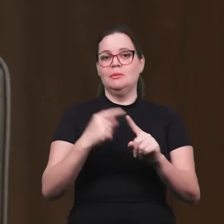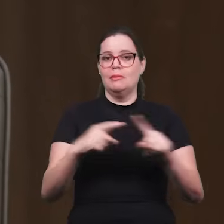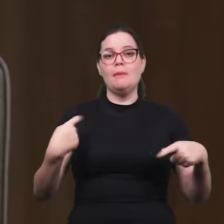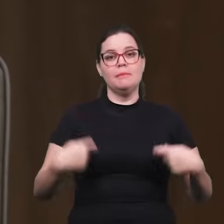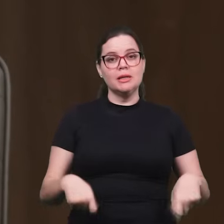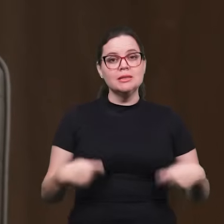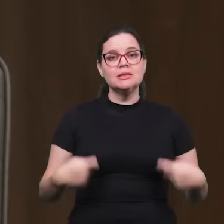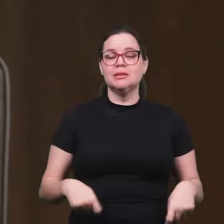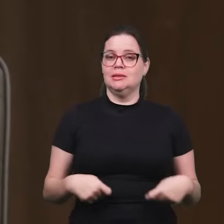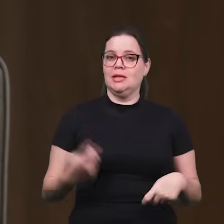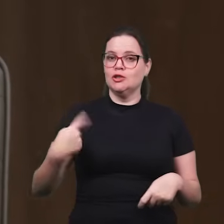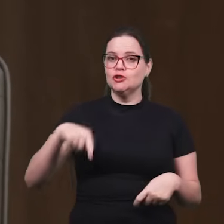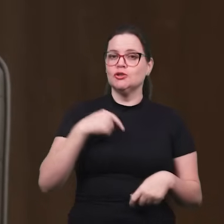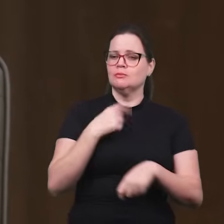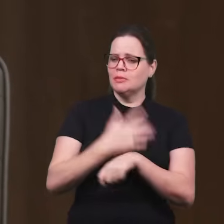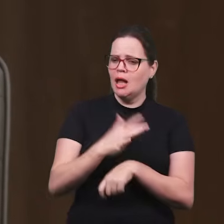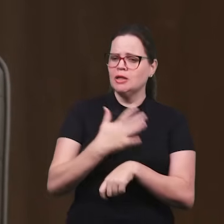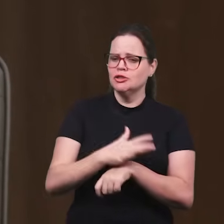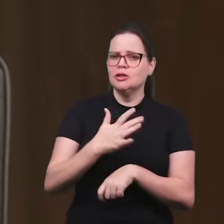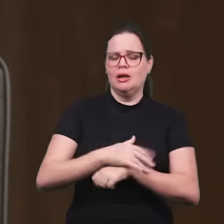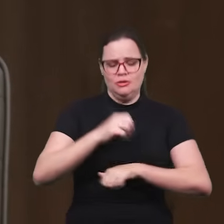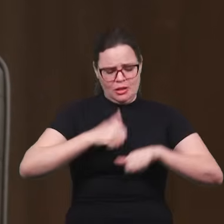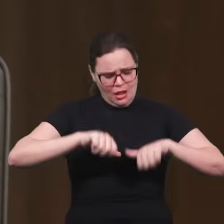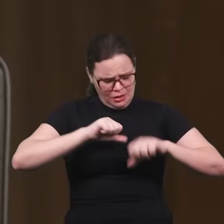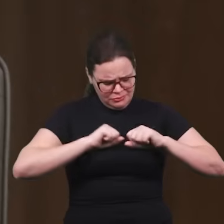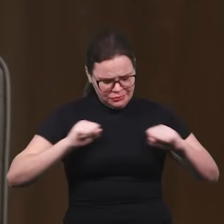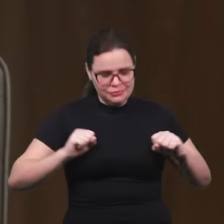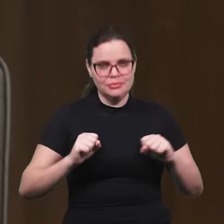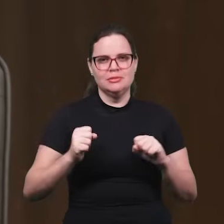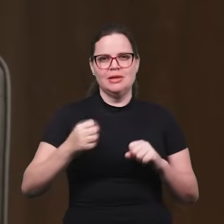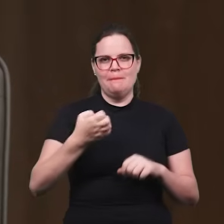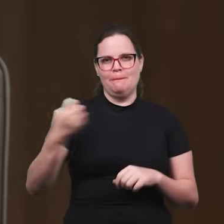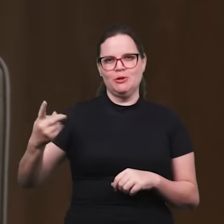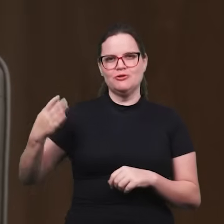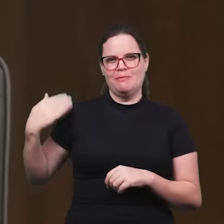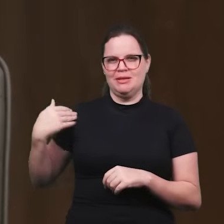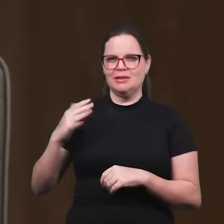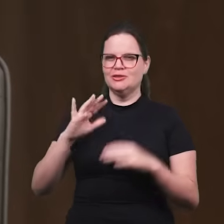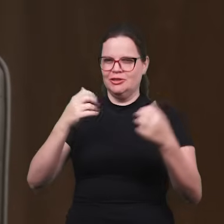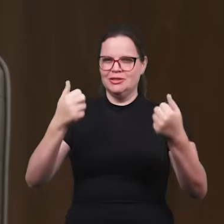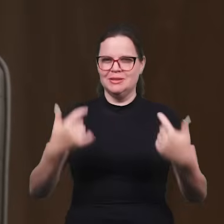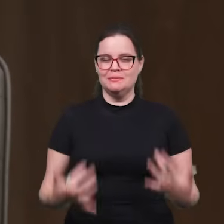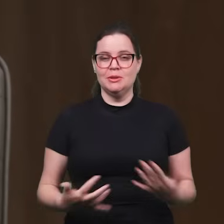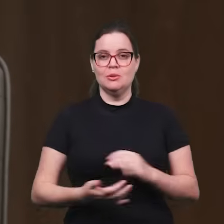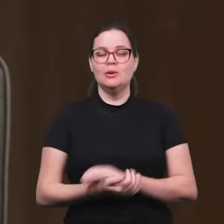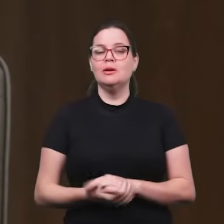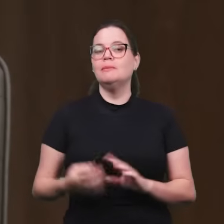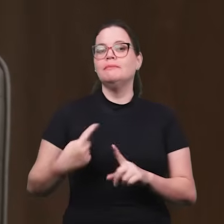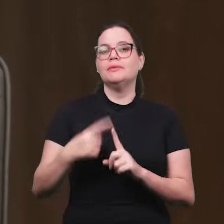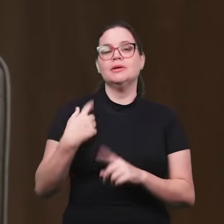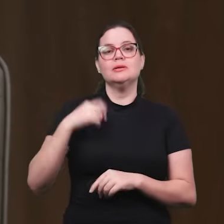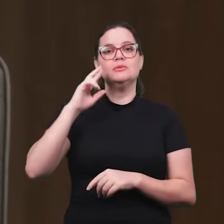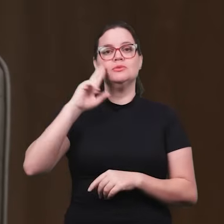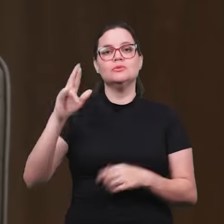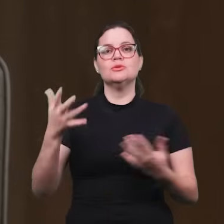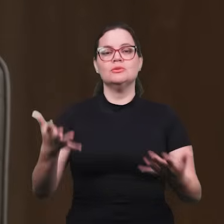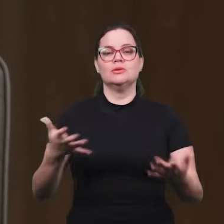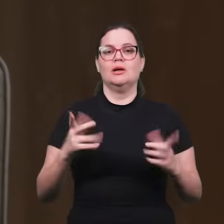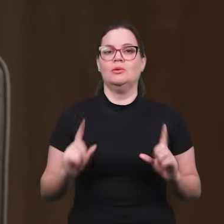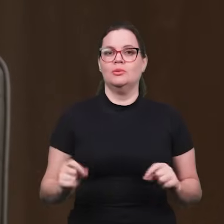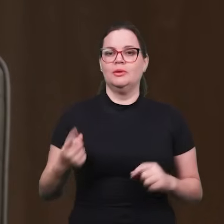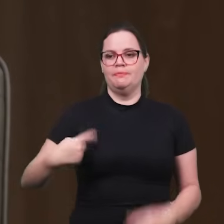é necessário que nós façamos esse exercício. A gente falou isso, né, no final do nosso último episódio, porque o Senhor, Ele